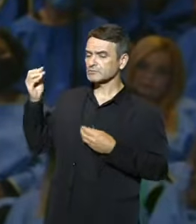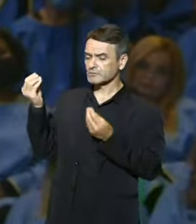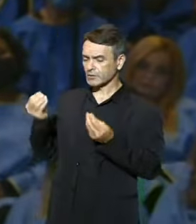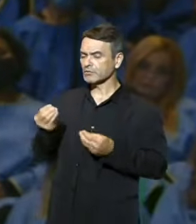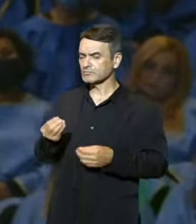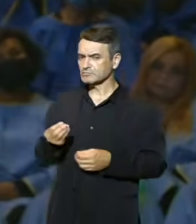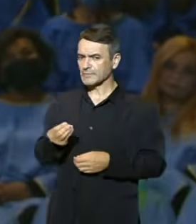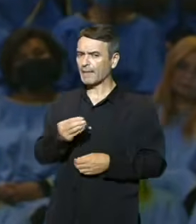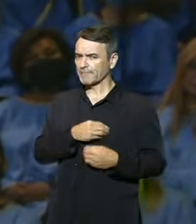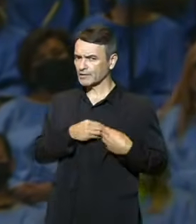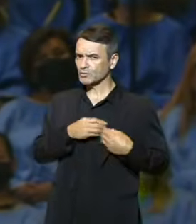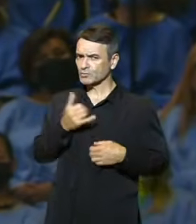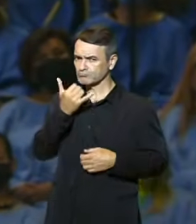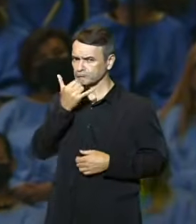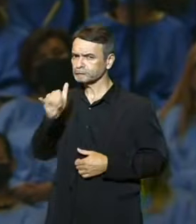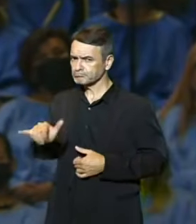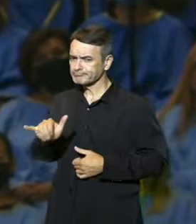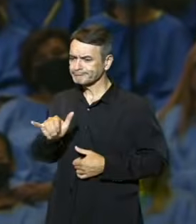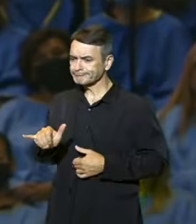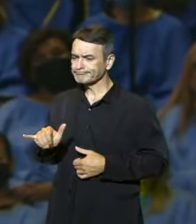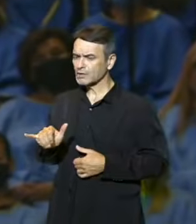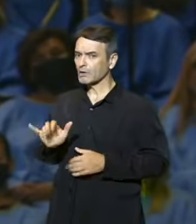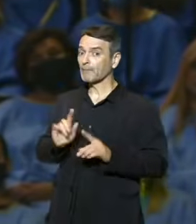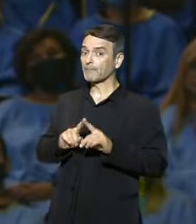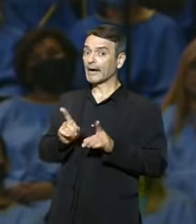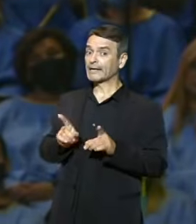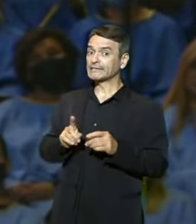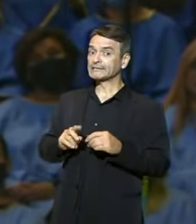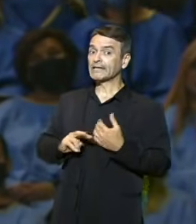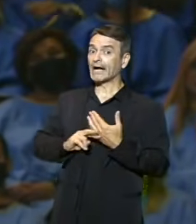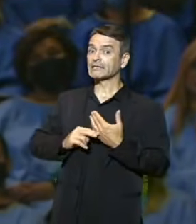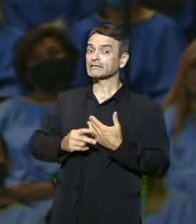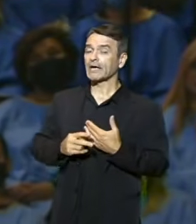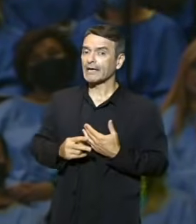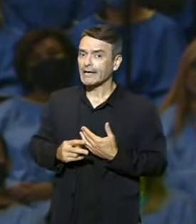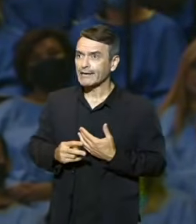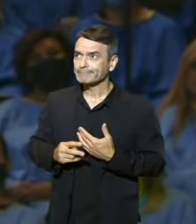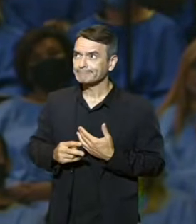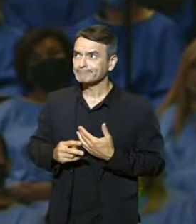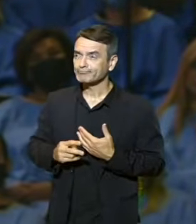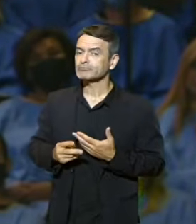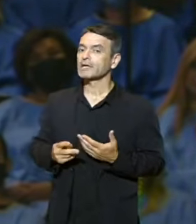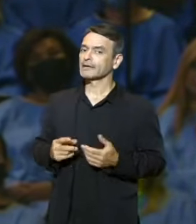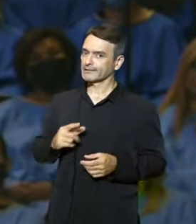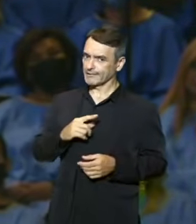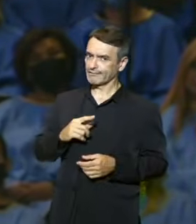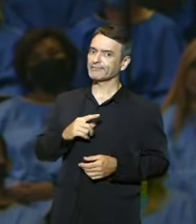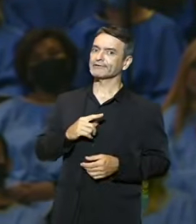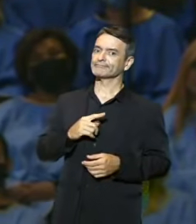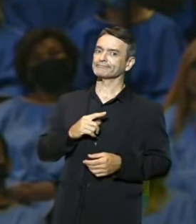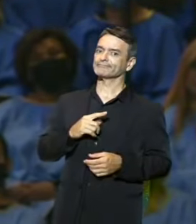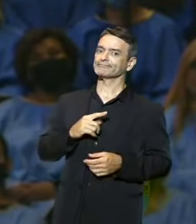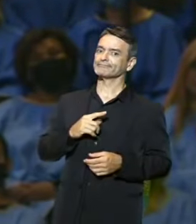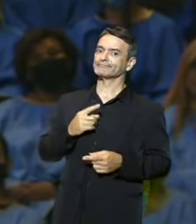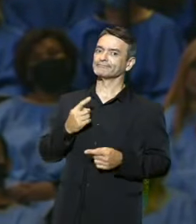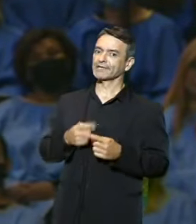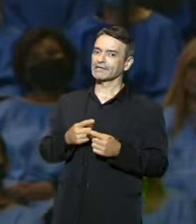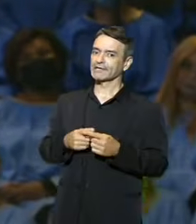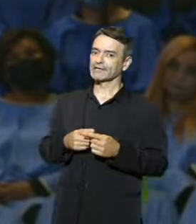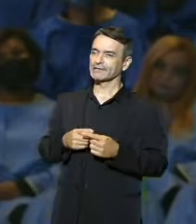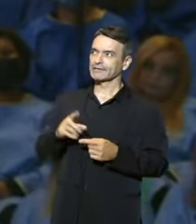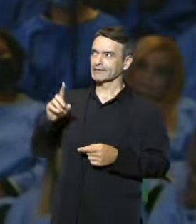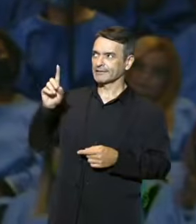com as consequências do seu pecado. Porque Deus julga, porque Deus é justo juiz. A